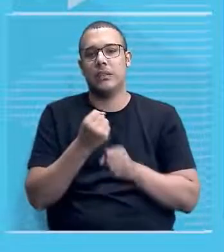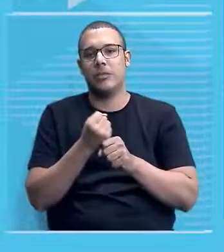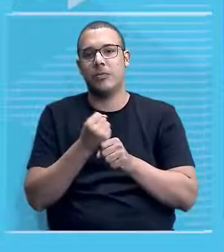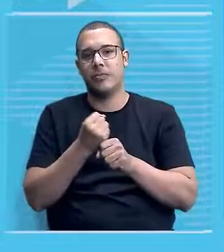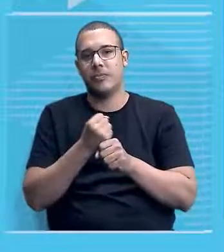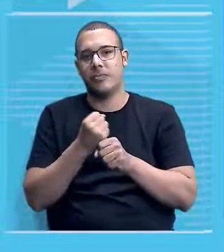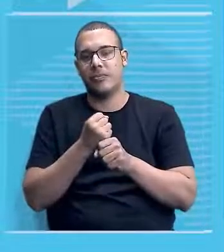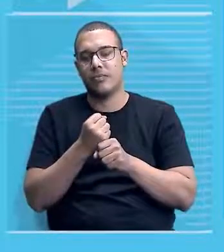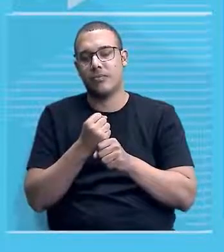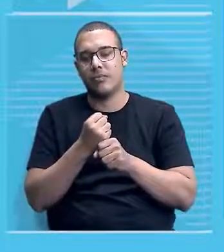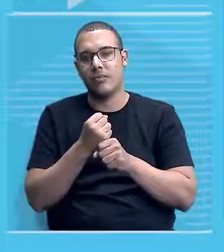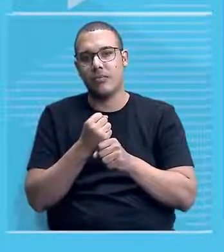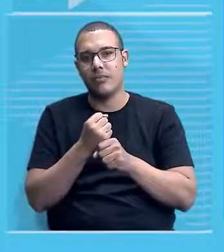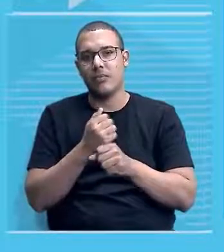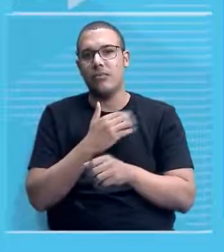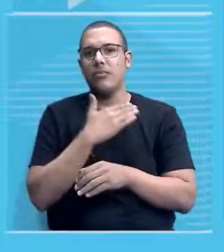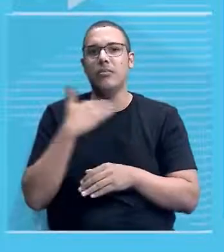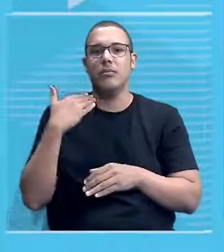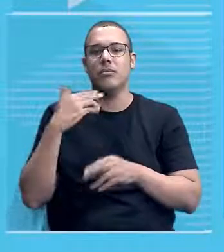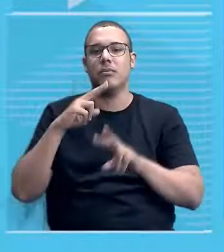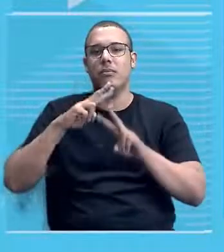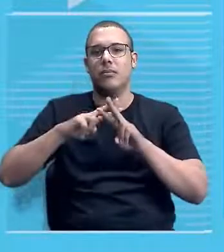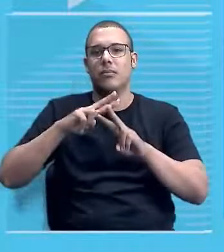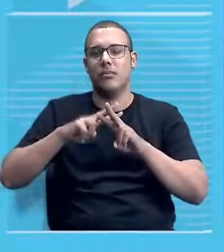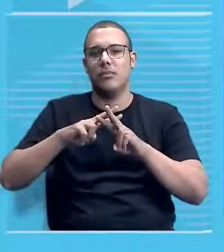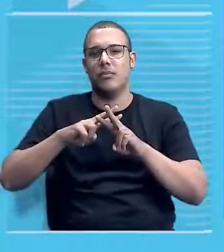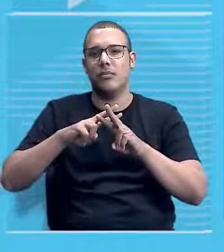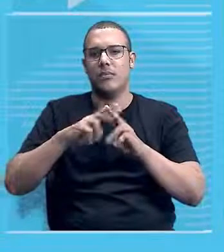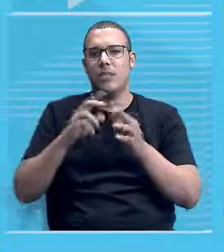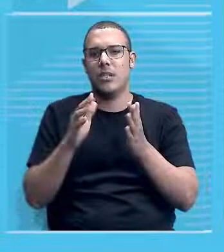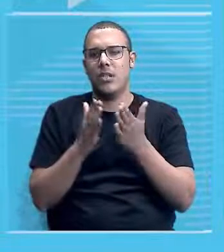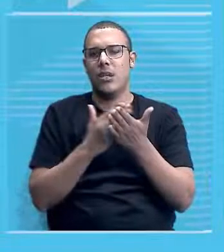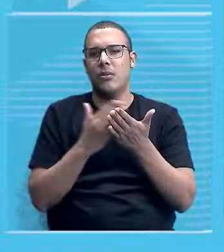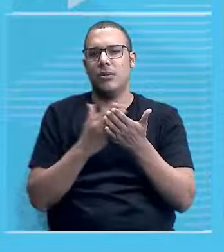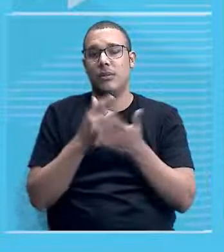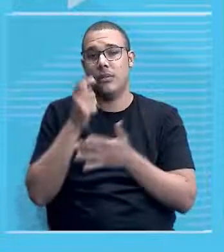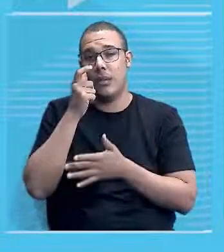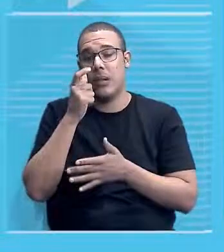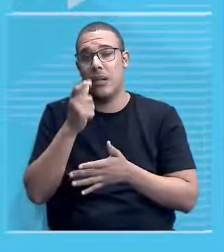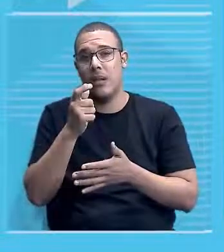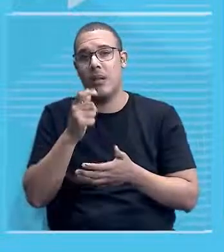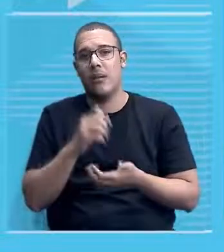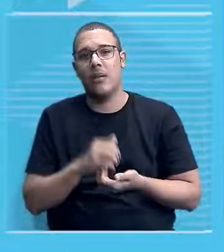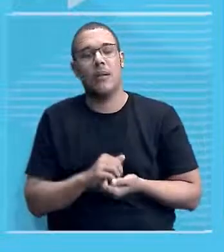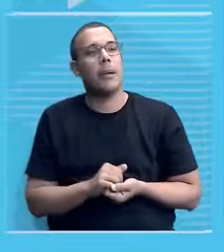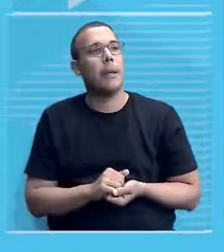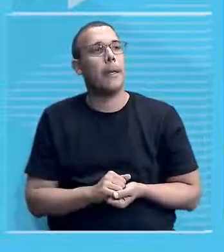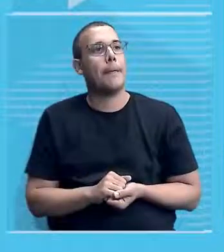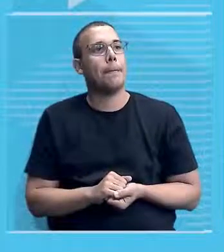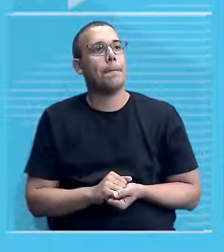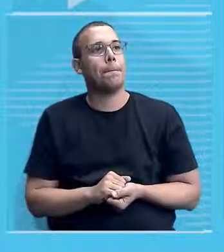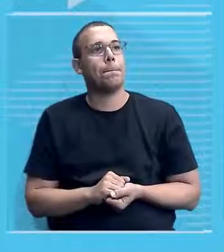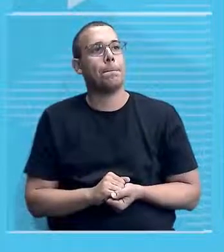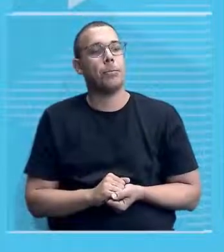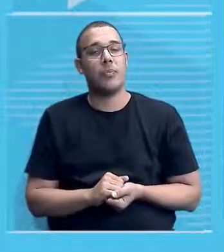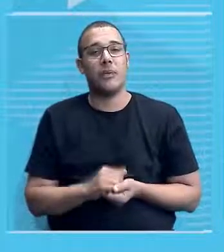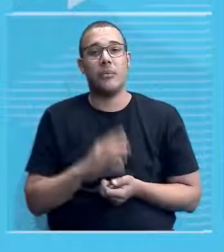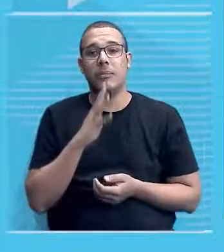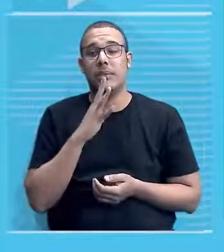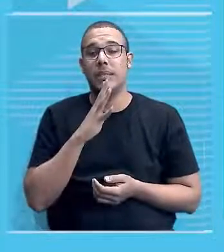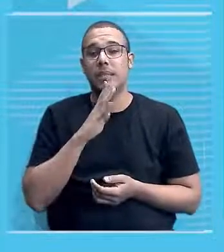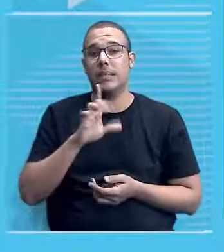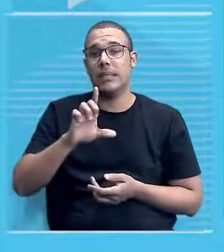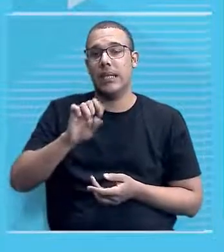ele foi morto na prisão tem uma biografia dele muito interessante nós vamos conhecer a lírica